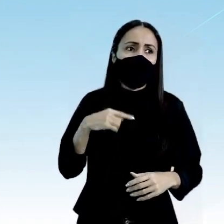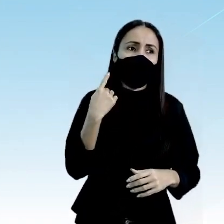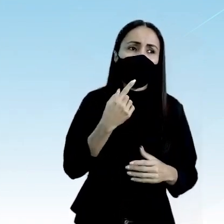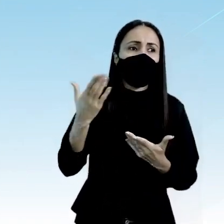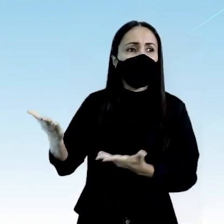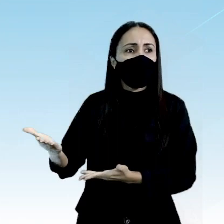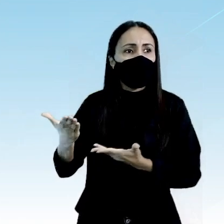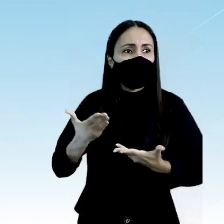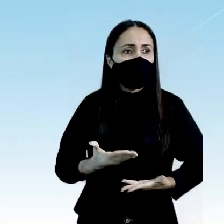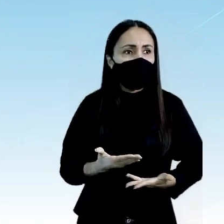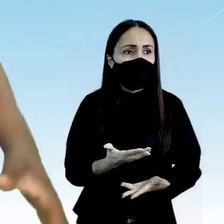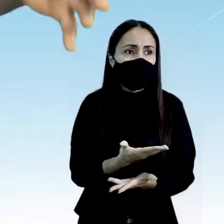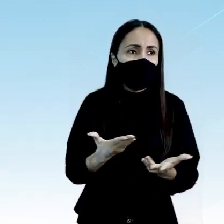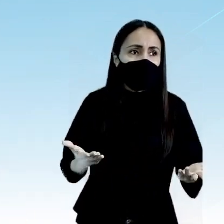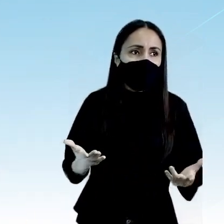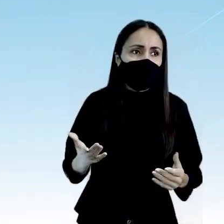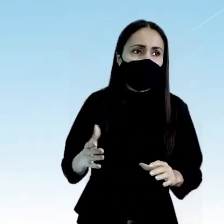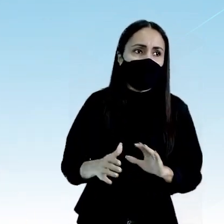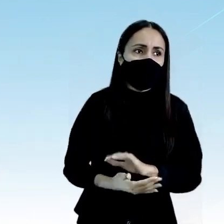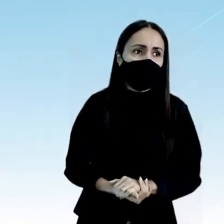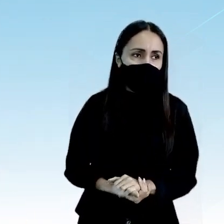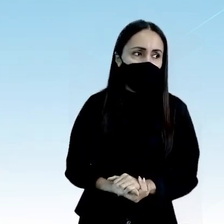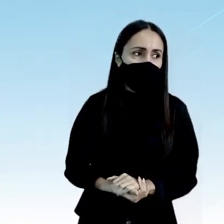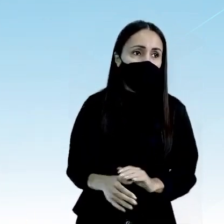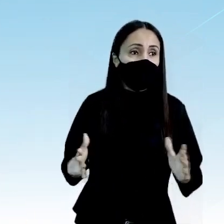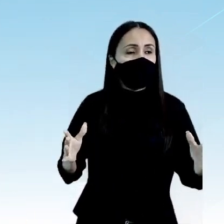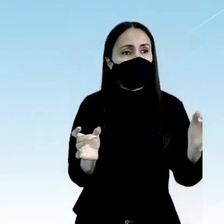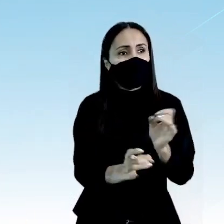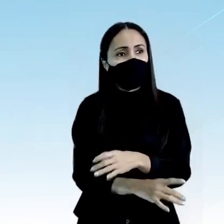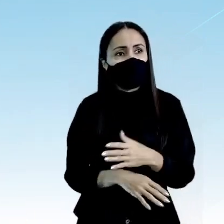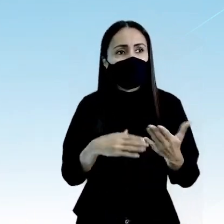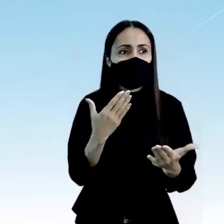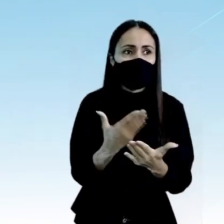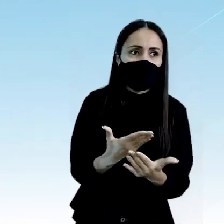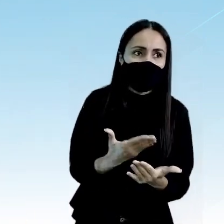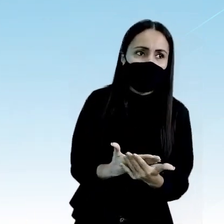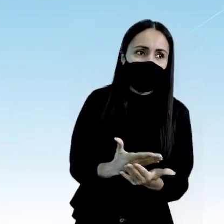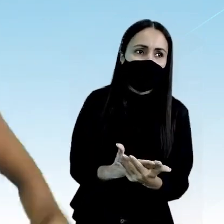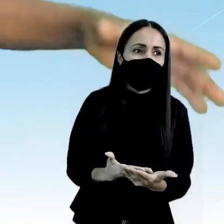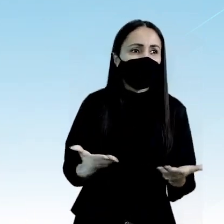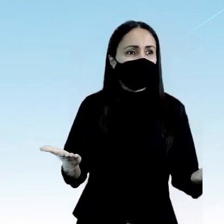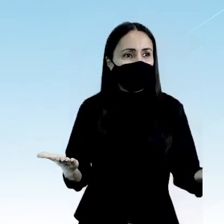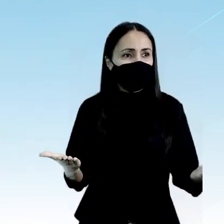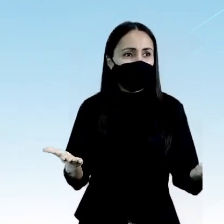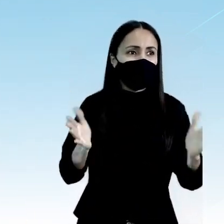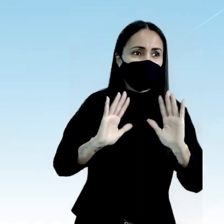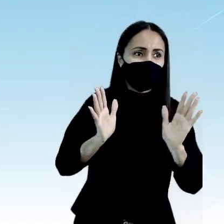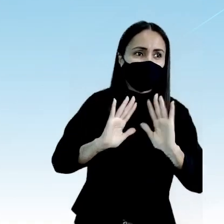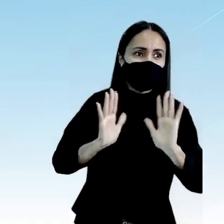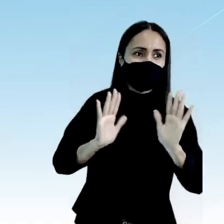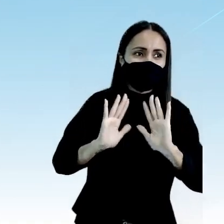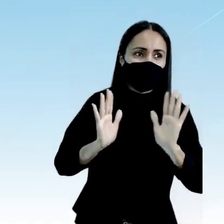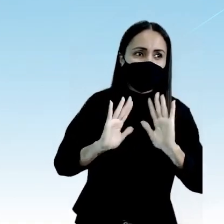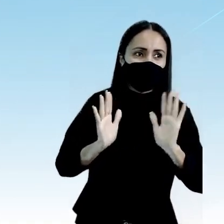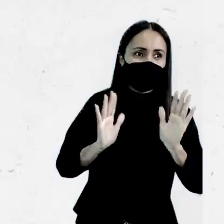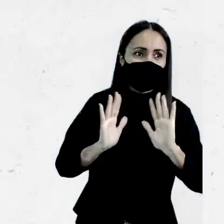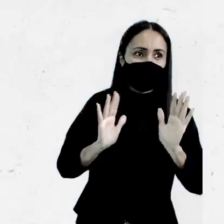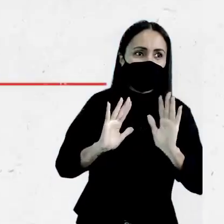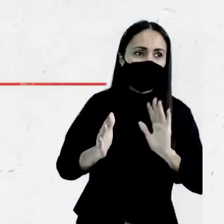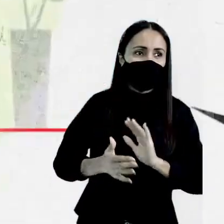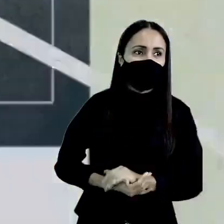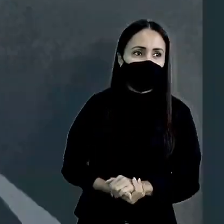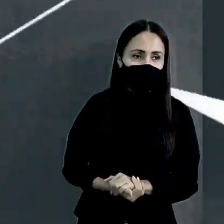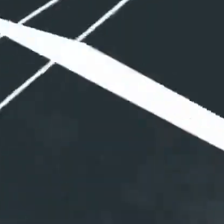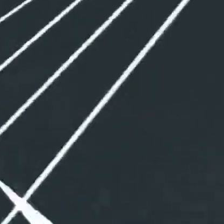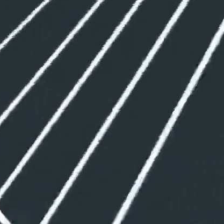convido a desembarcar da nossa nave da história. Tchauzinho, pessoal. Tchau, tchau, tchau, tchau.